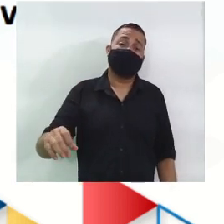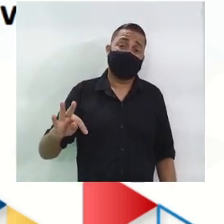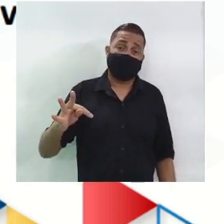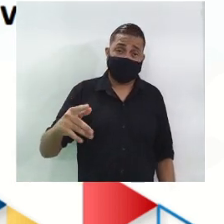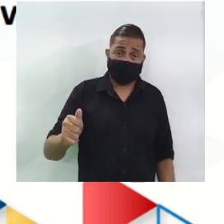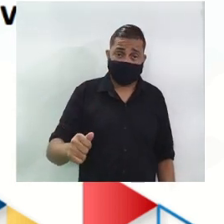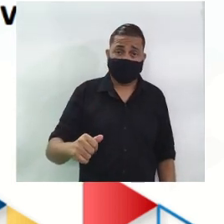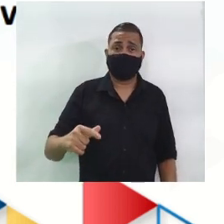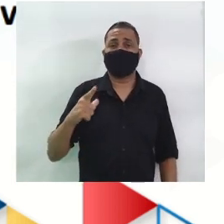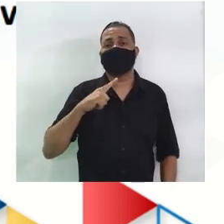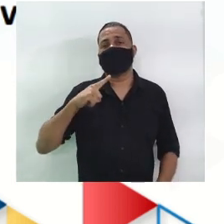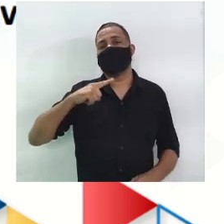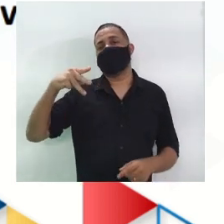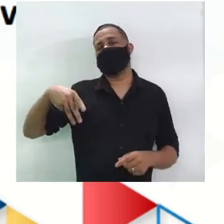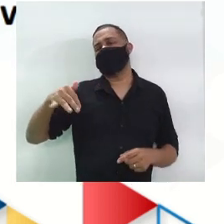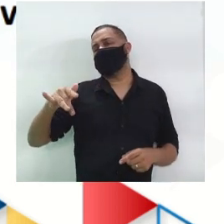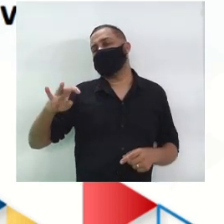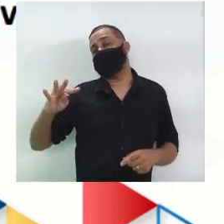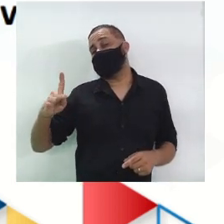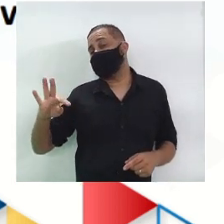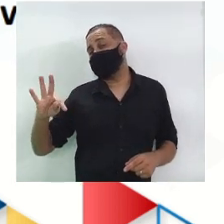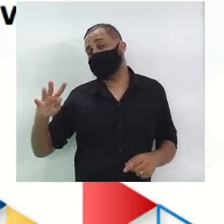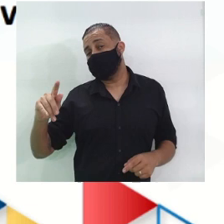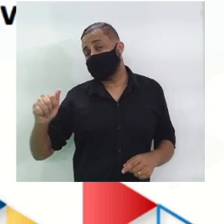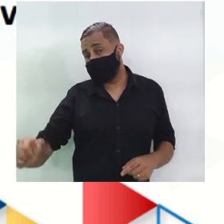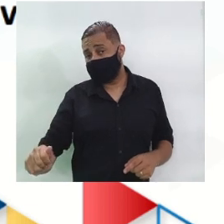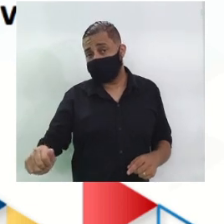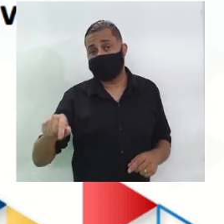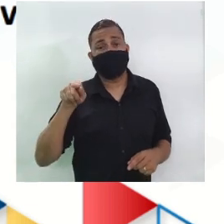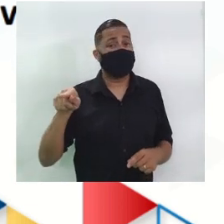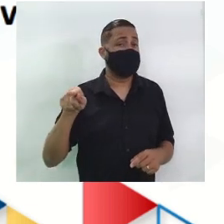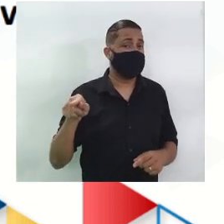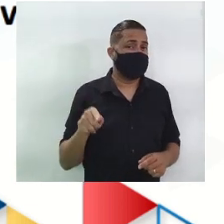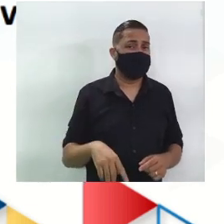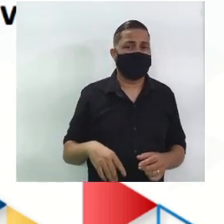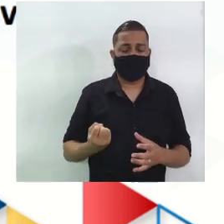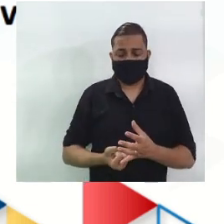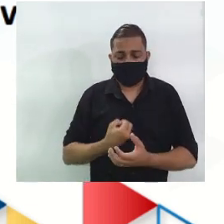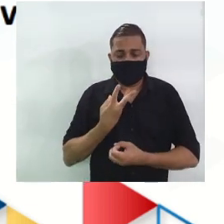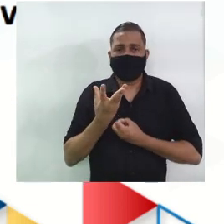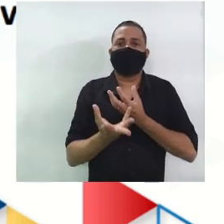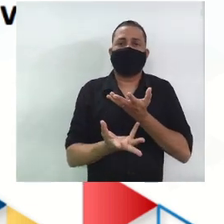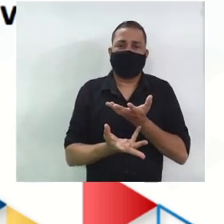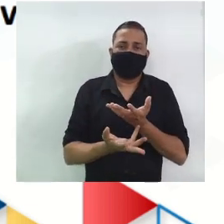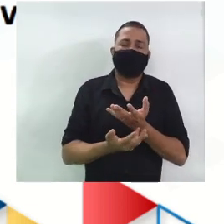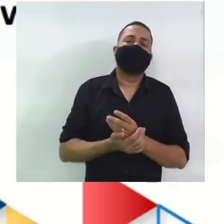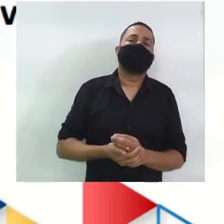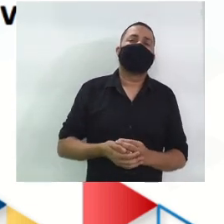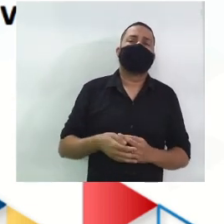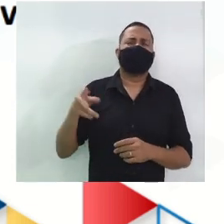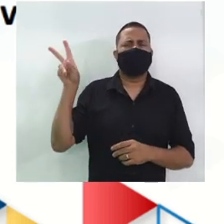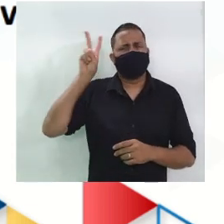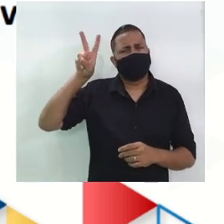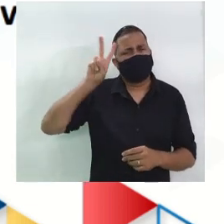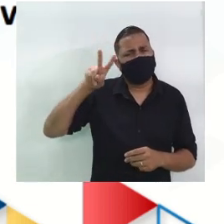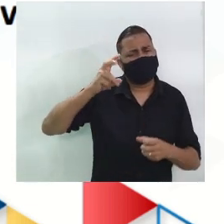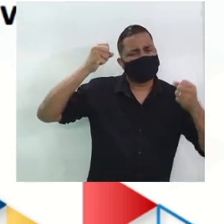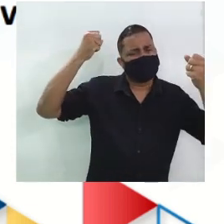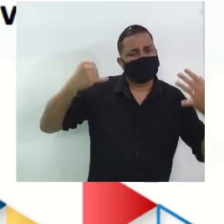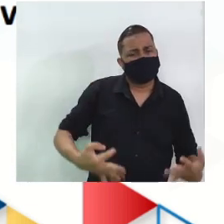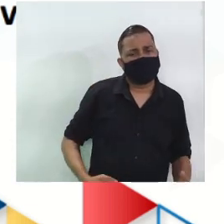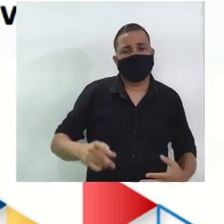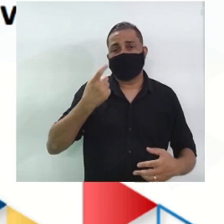no Mahabharata. O que é o Mahabharata? É um grande poema épico que conta a história